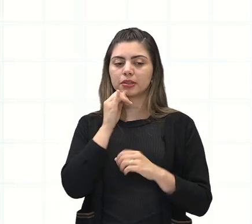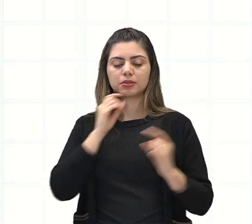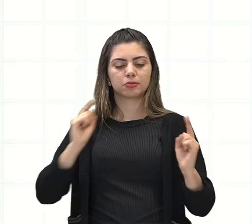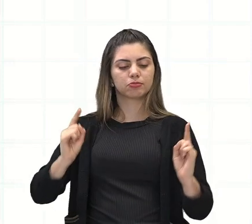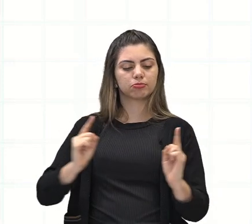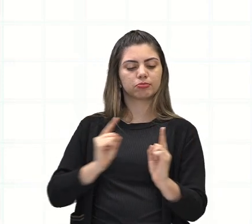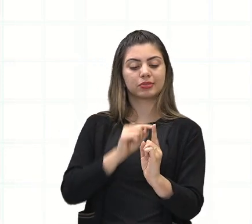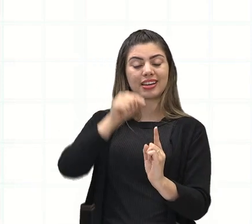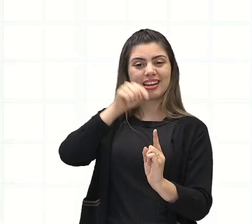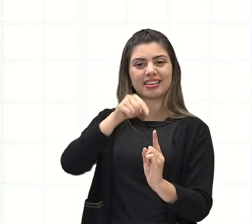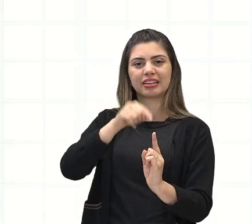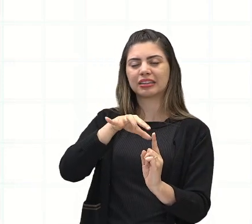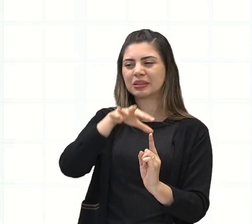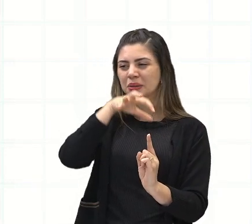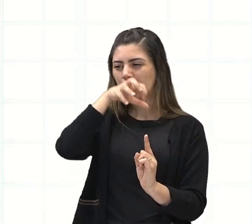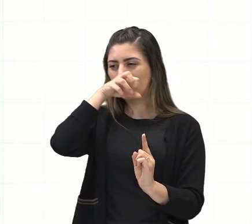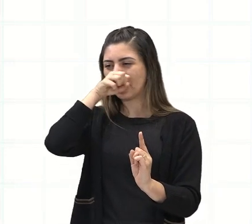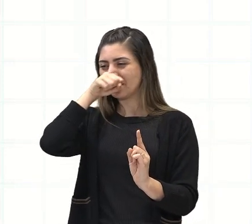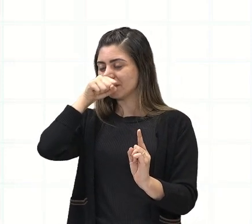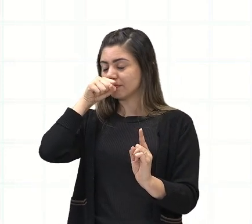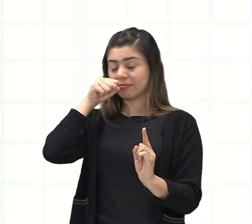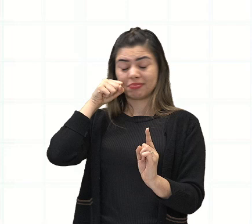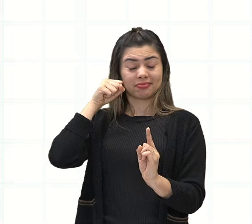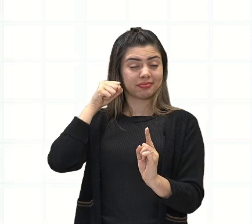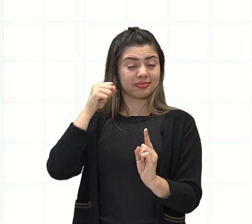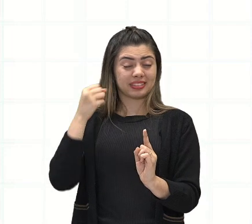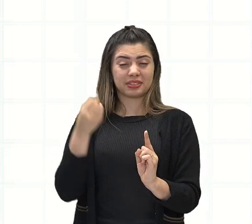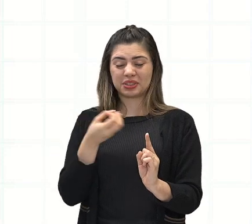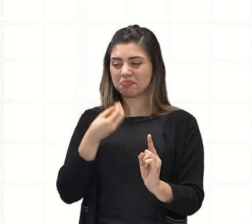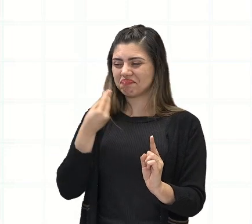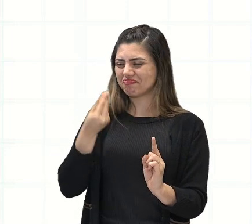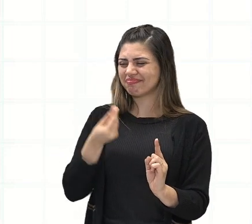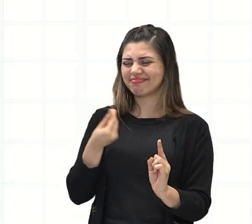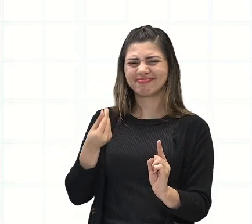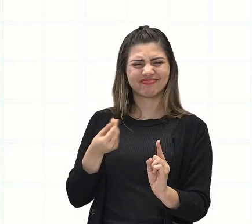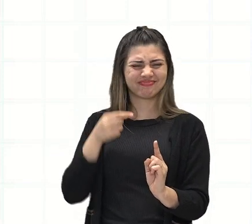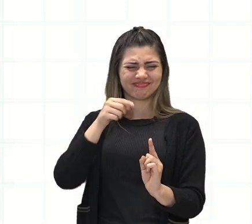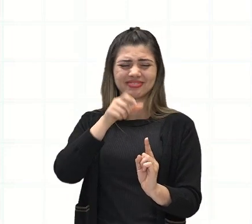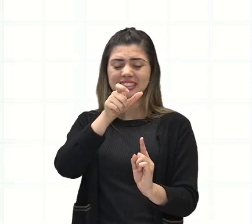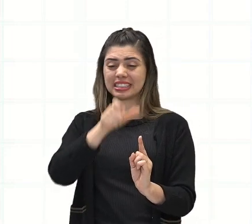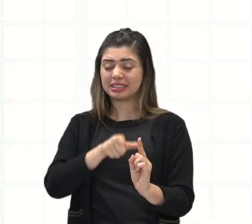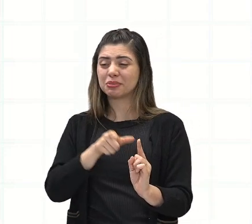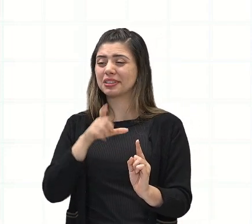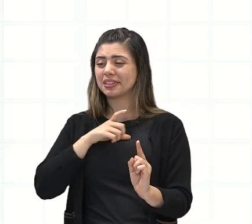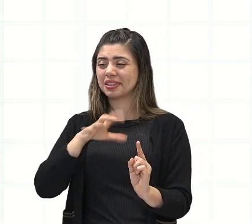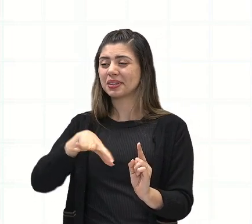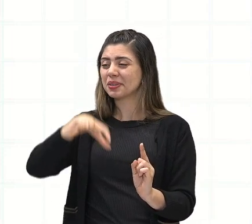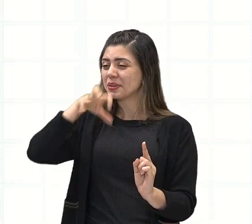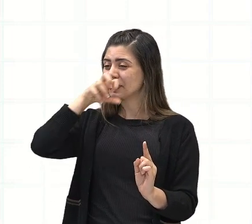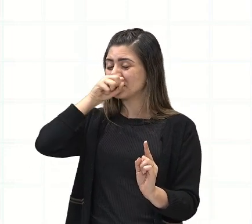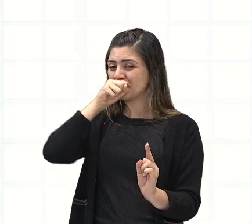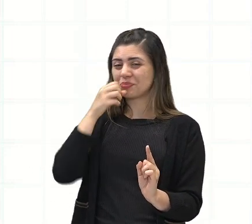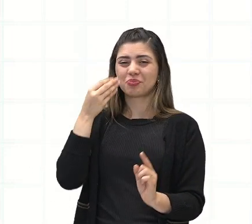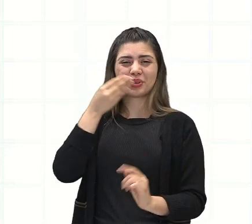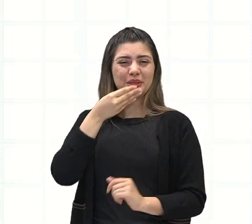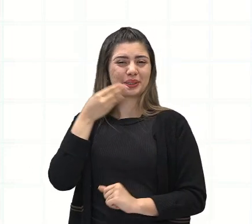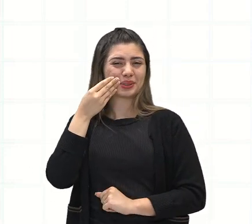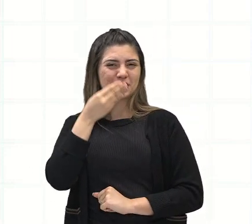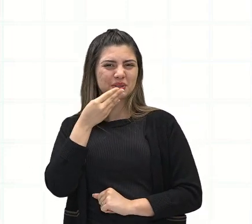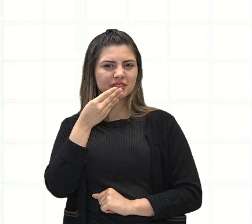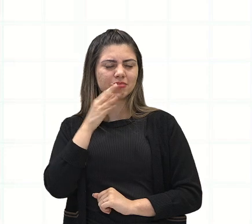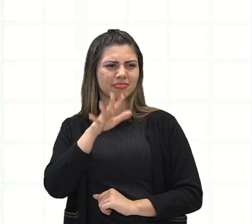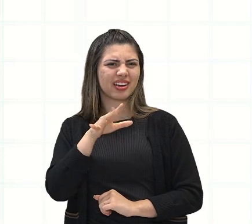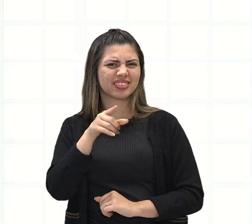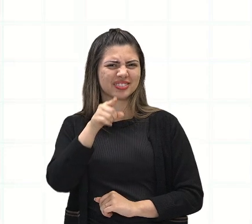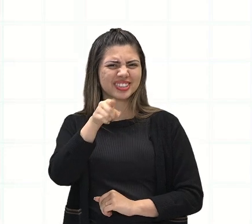muito forte que você parece que sente o gosto. E aí você fala, essa pessoa estava com um perfume doce. Pera,